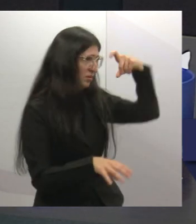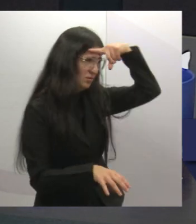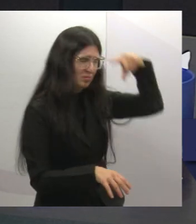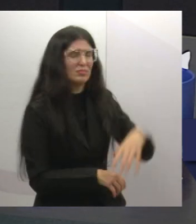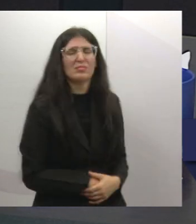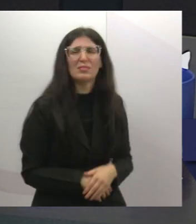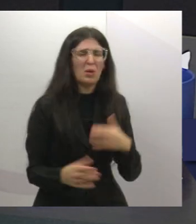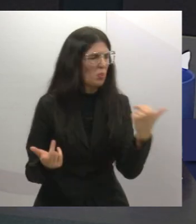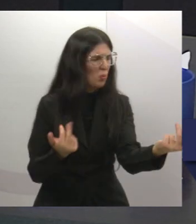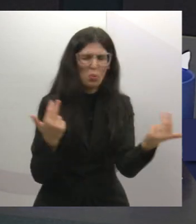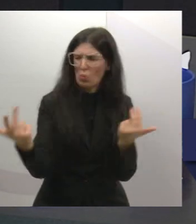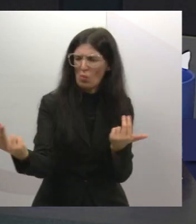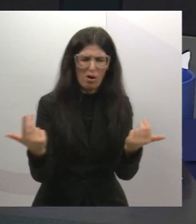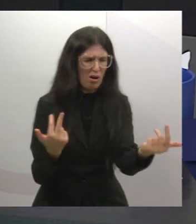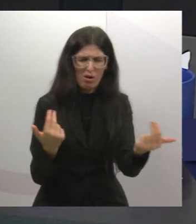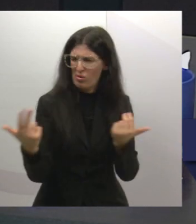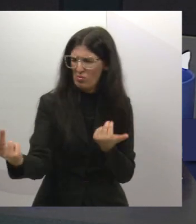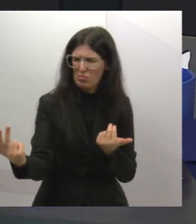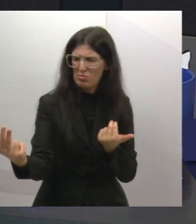valor.